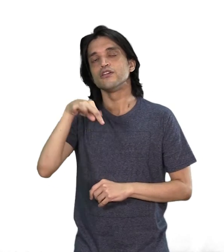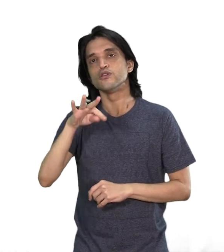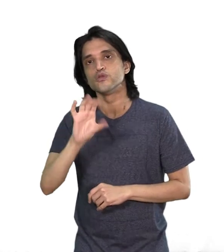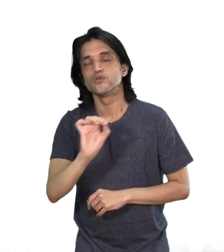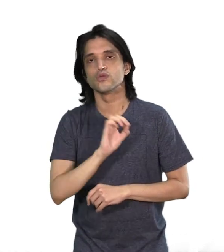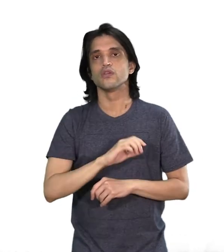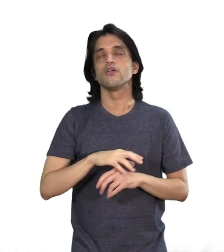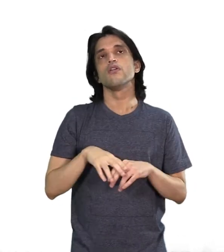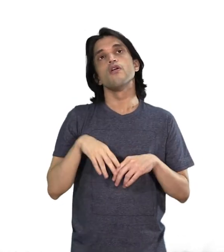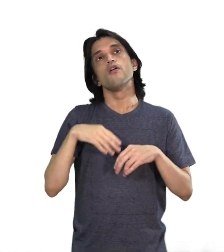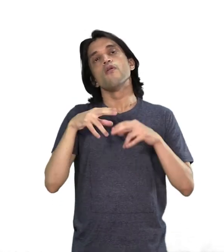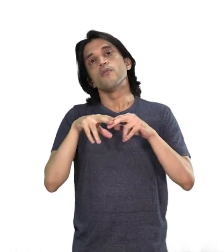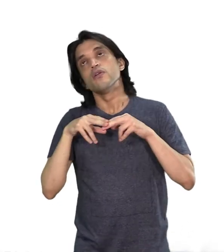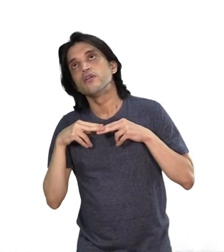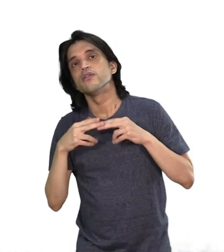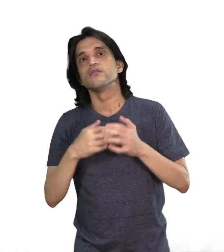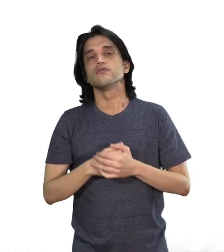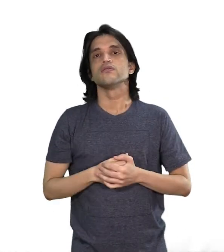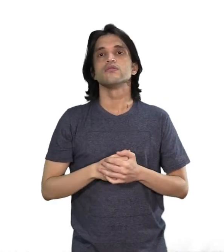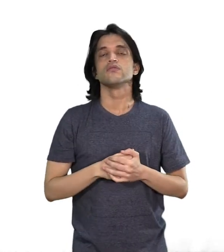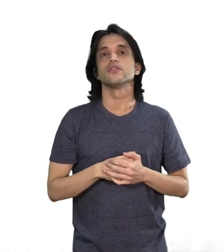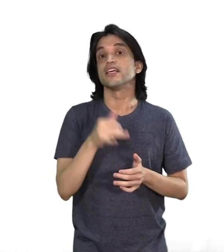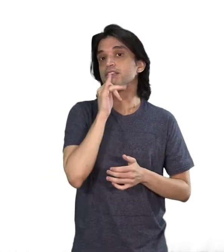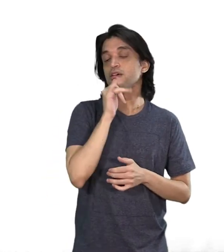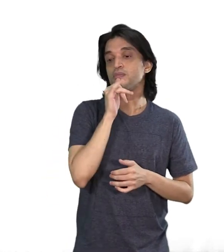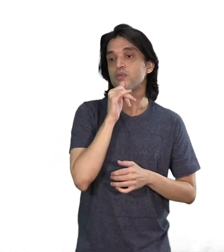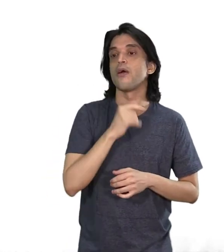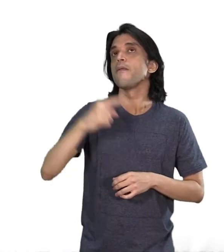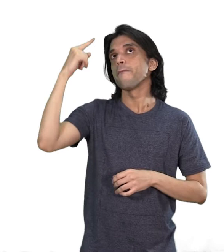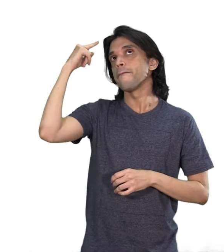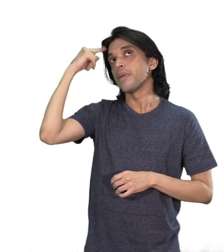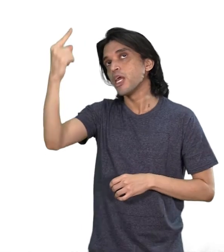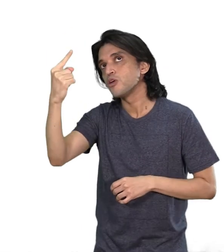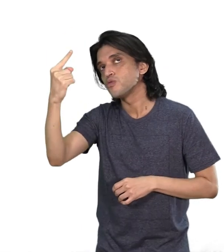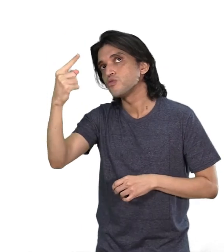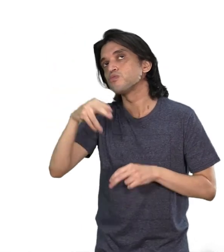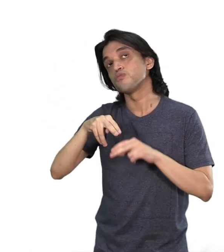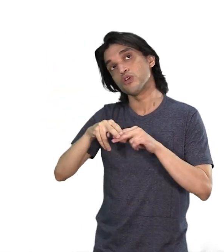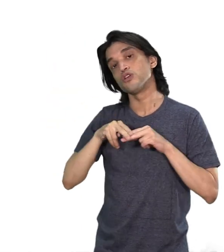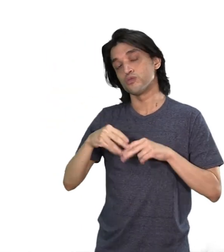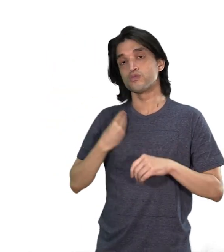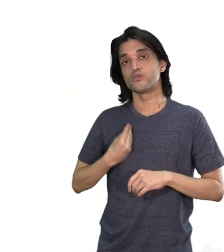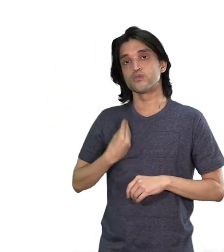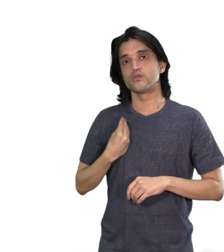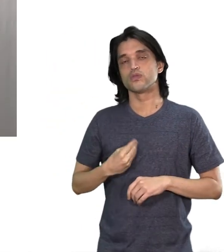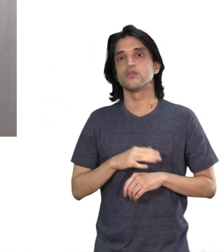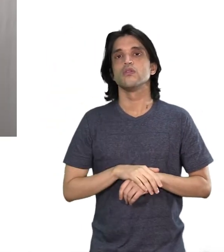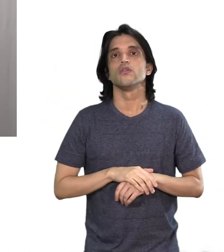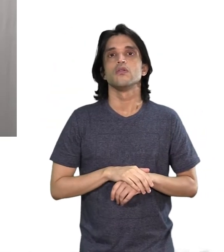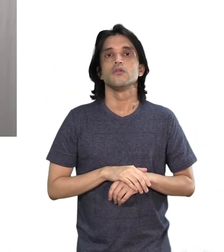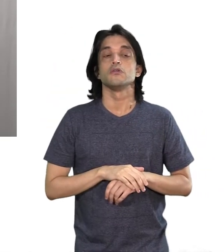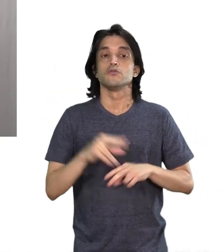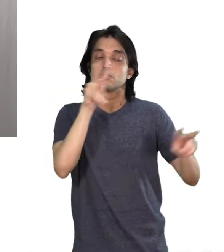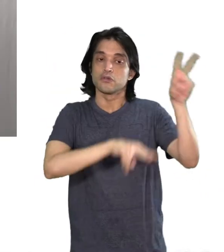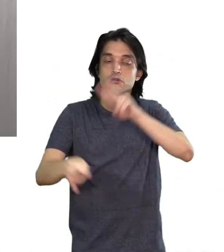por isso. Penso, logo existo. Está ventando, por isso as árvores balançam. E